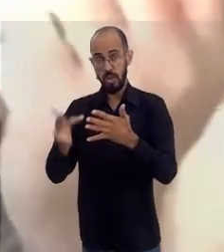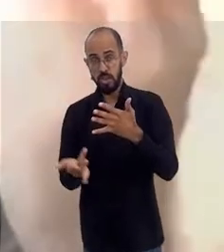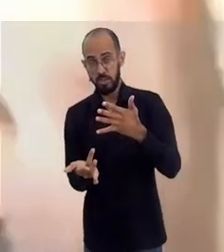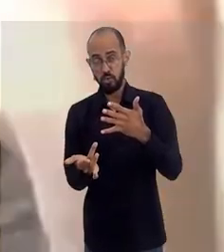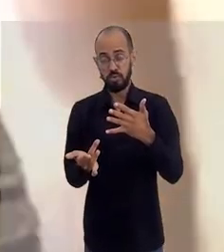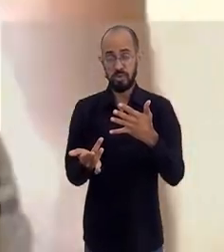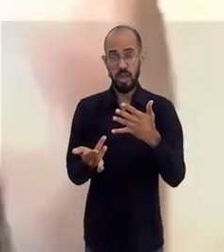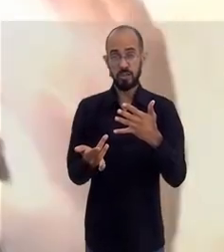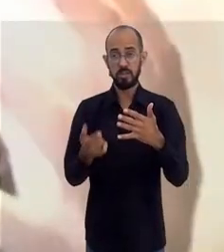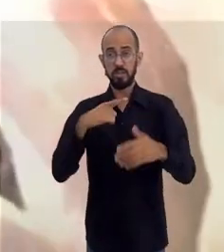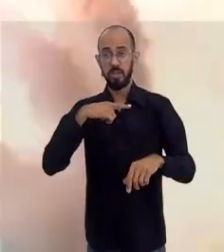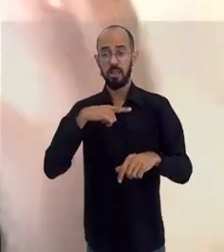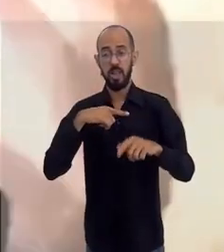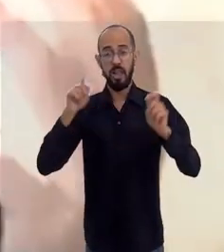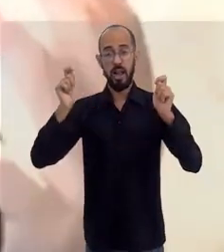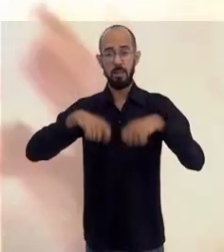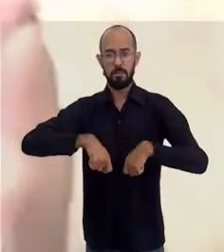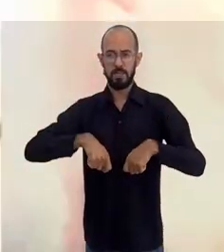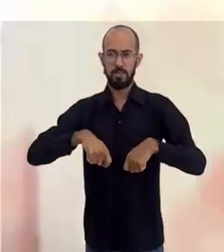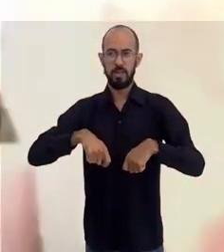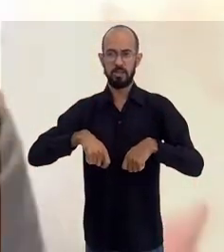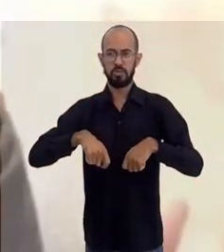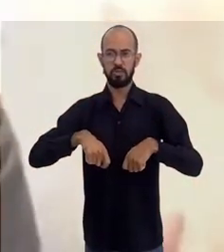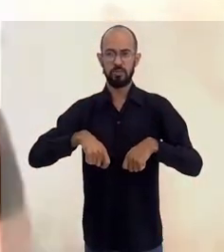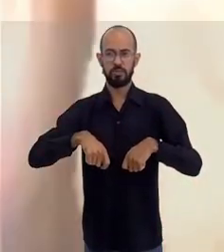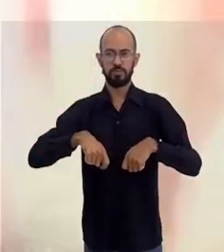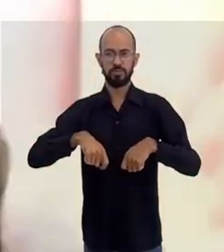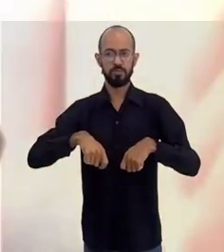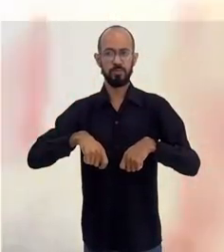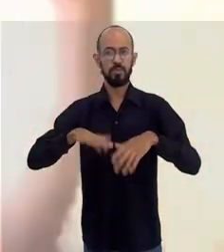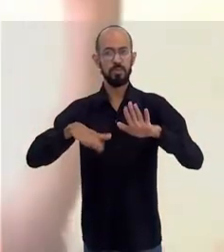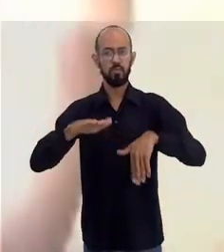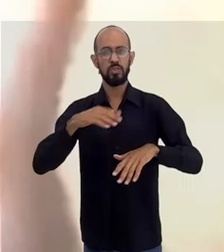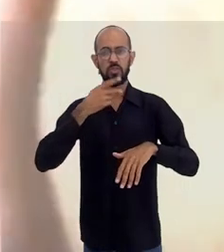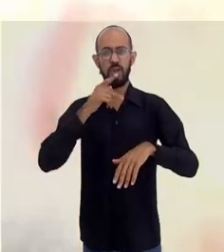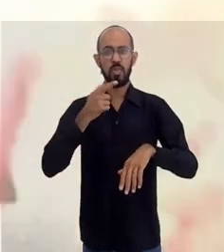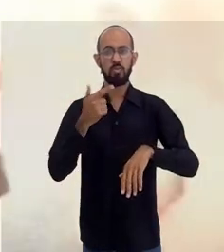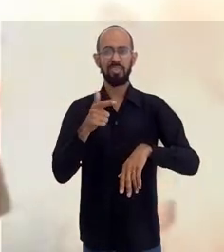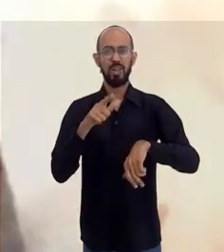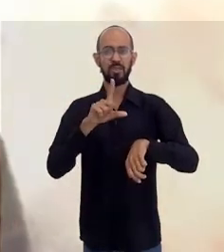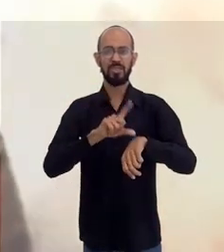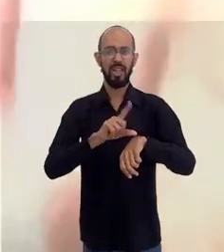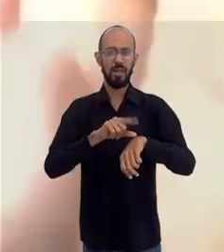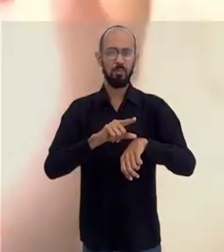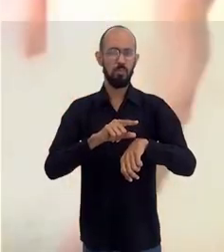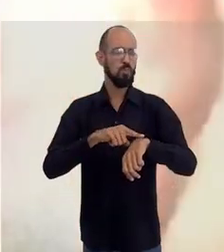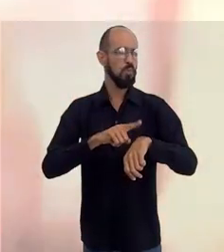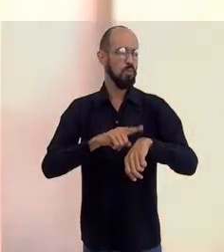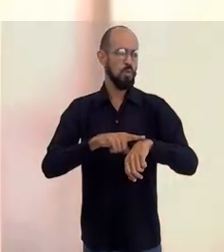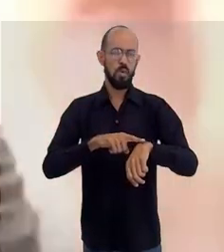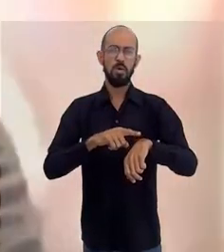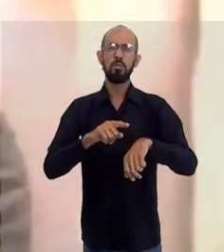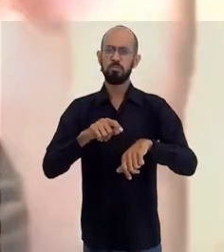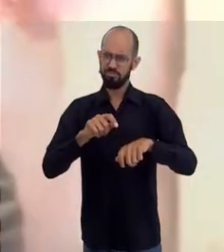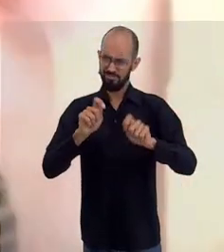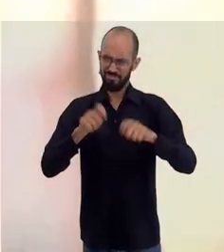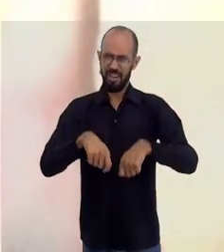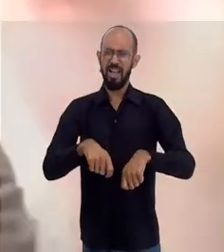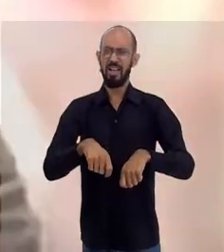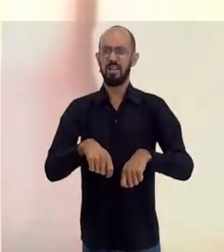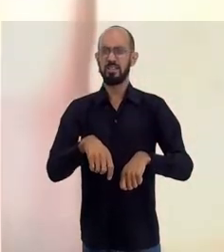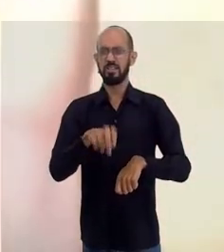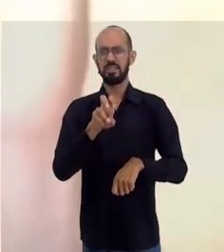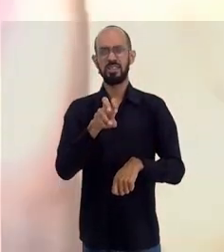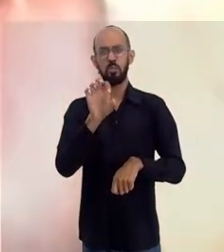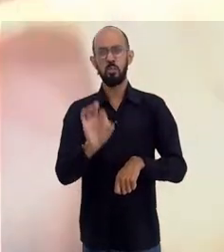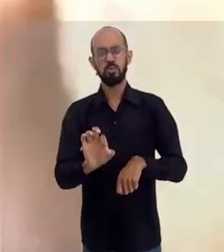de contato tem essa capacidade para não tem tempo tempo priorize o tempo para doar 10 por